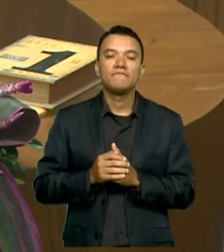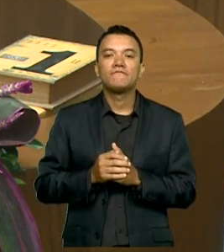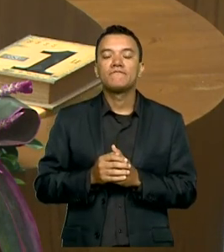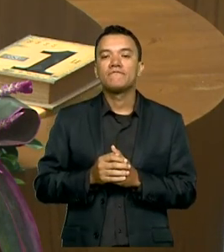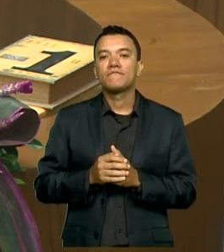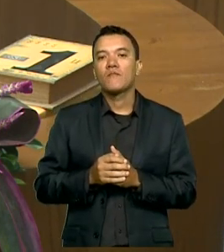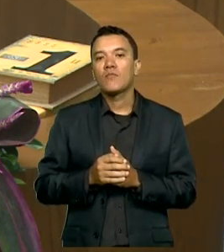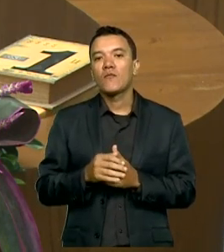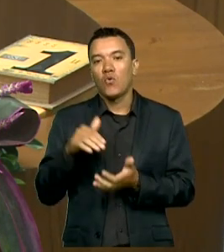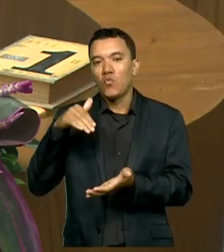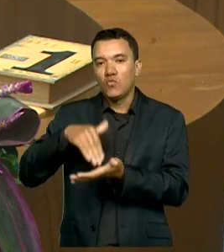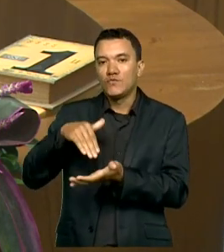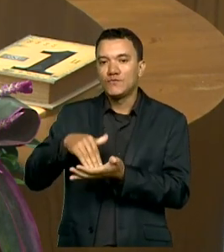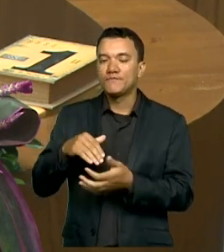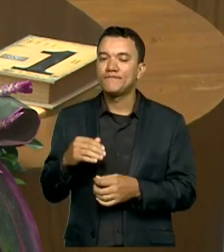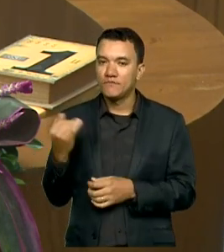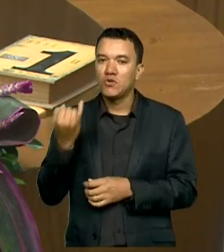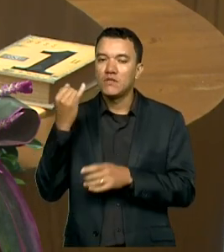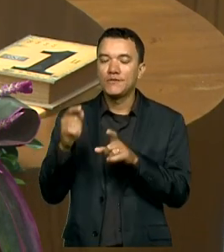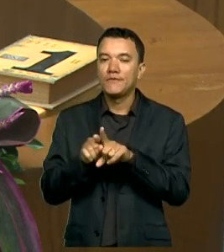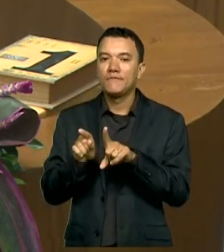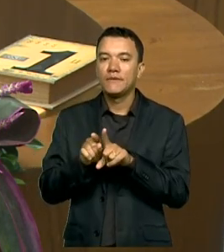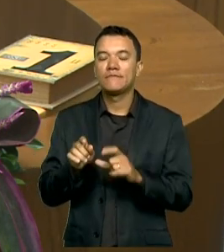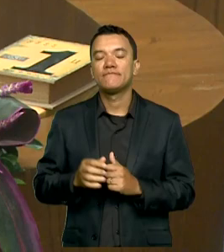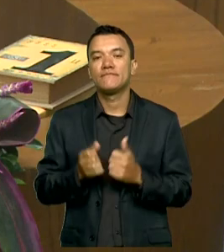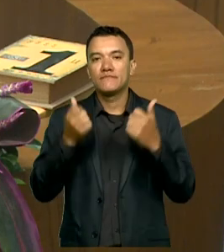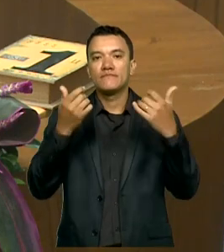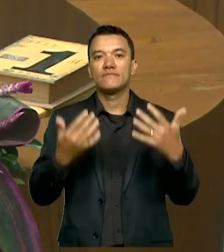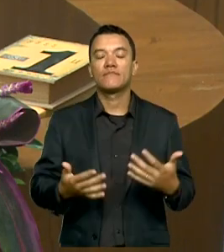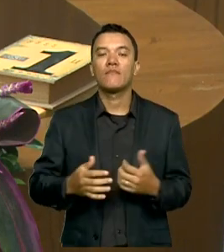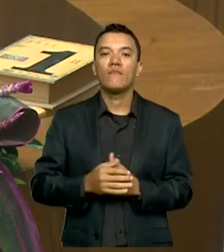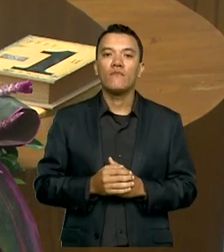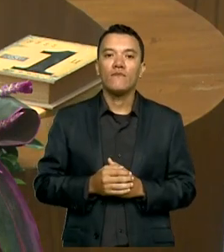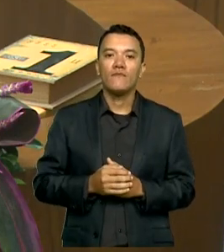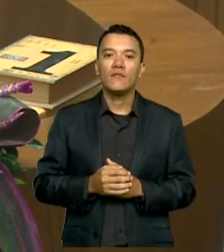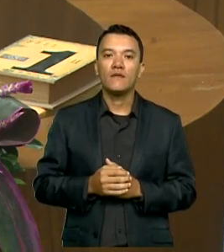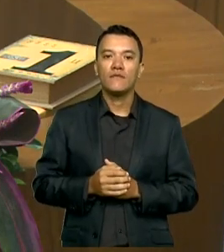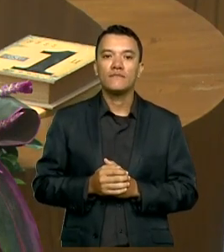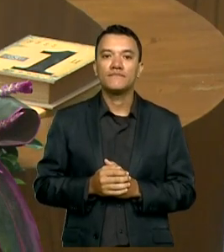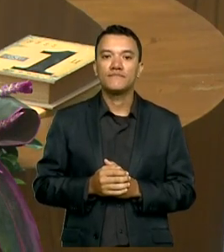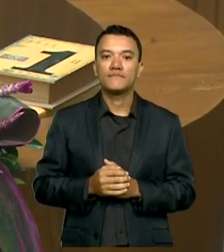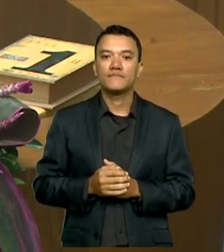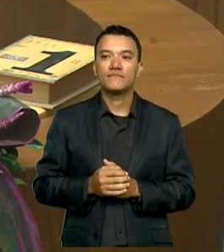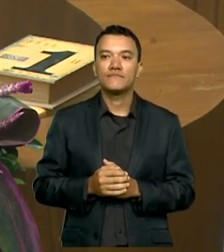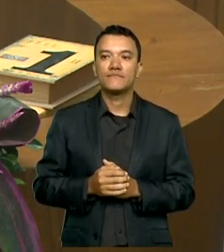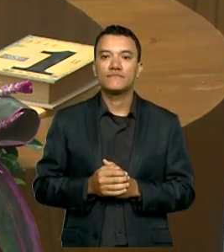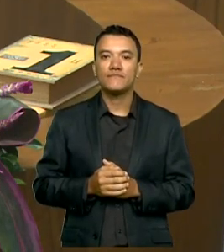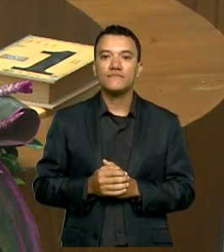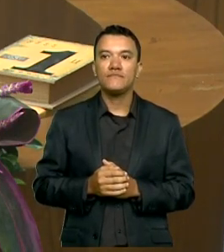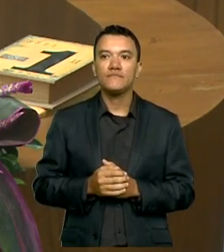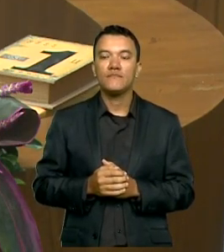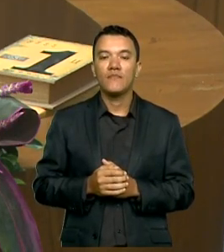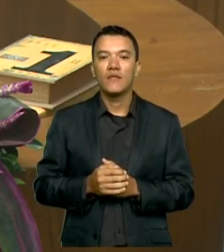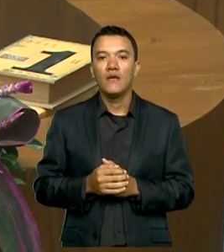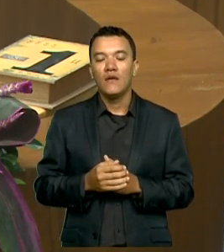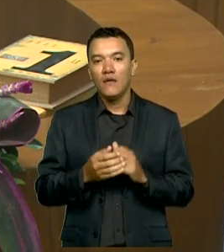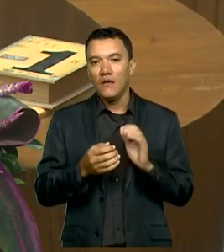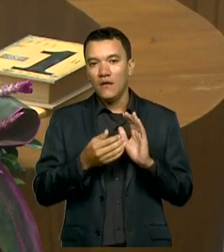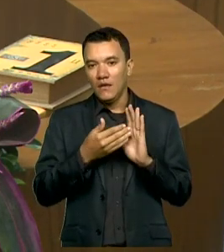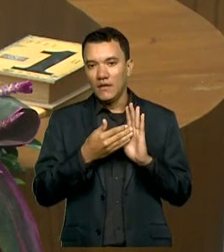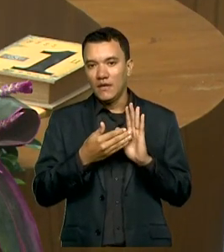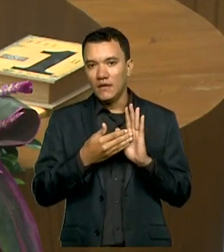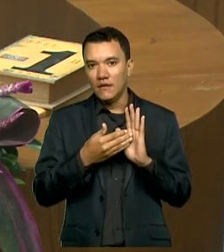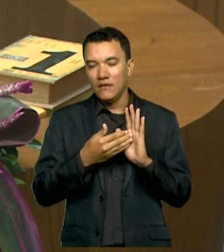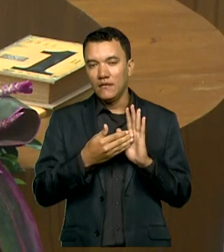menos importante, queria falar um pouco sobre também uma indicação que fiz, que é de extrema importância,